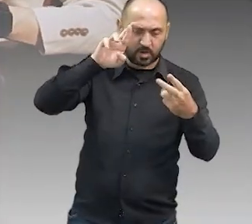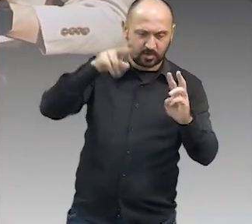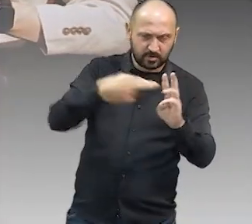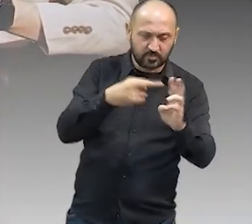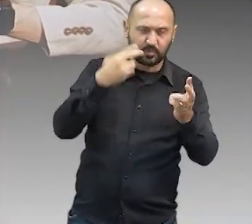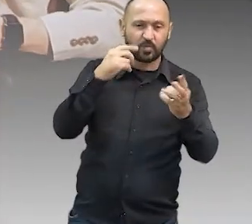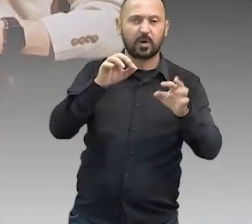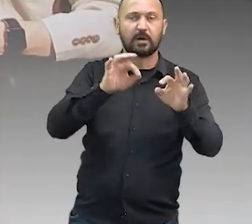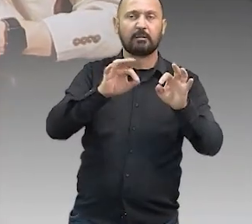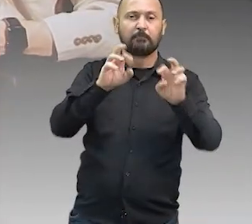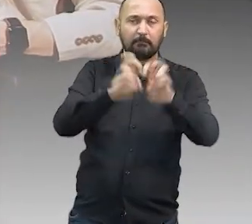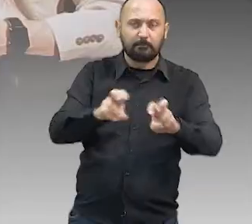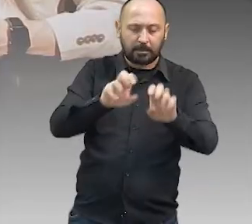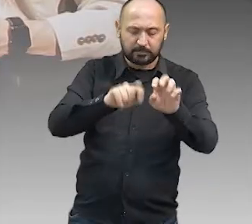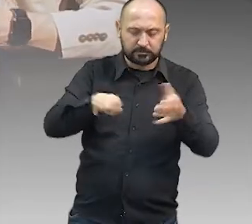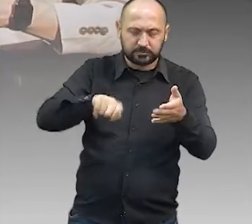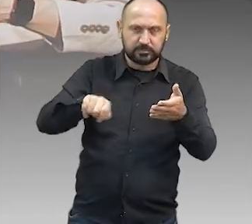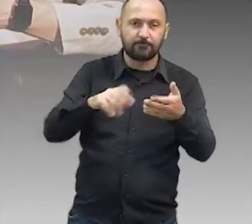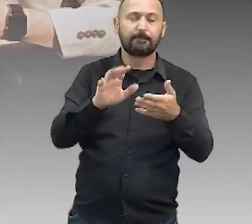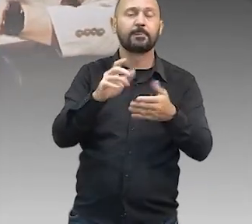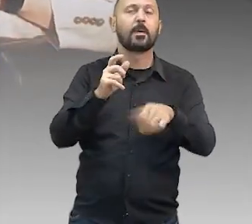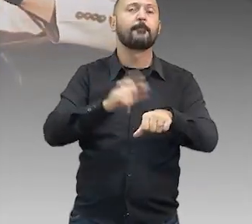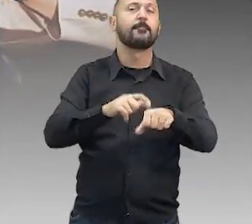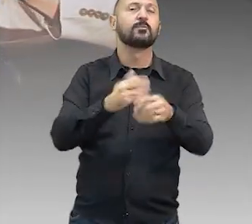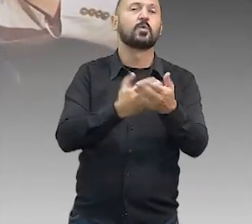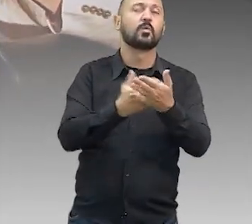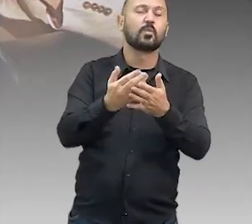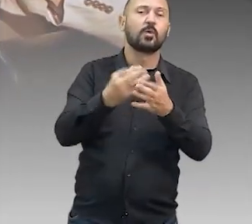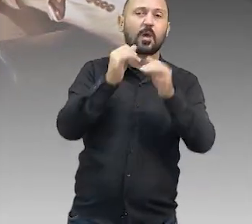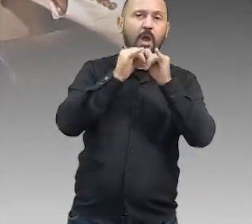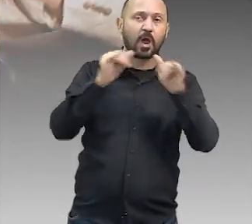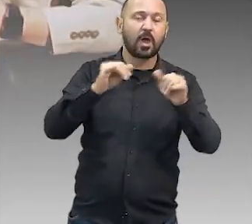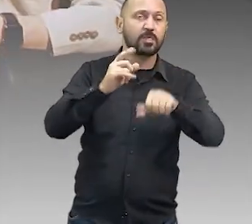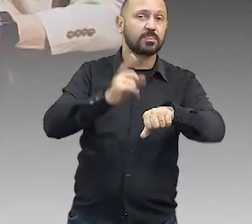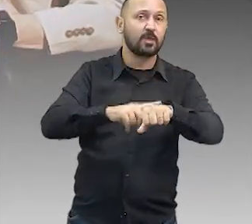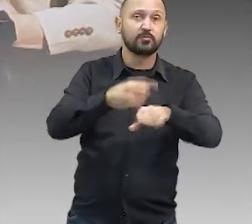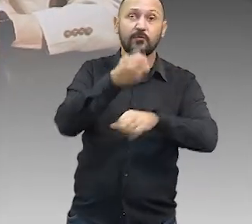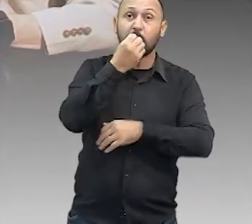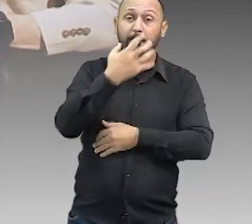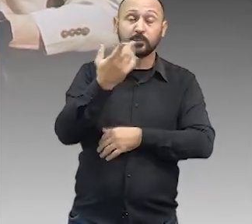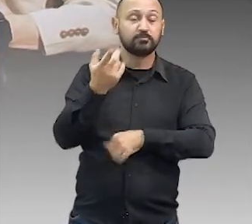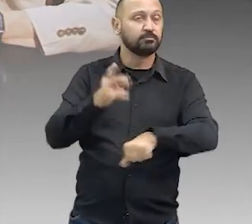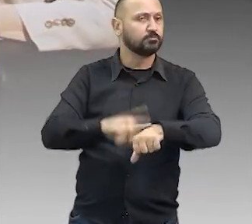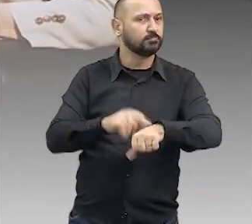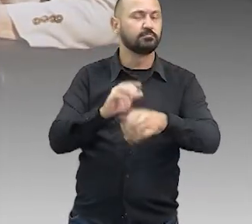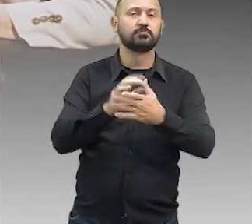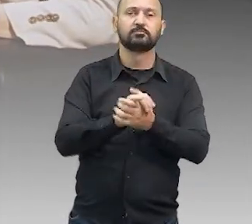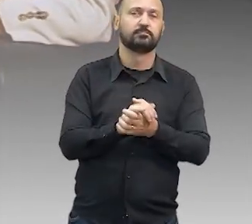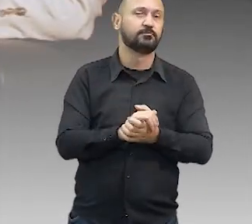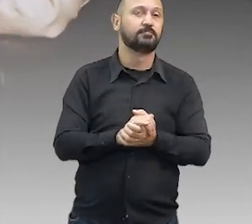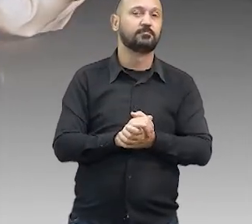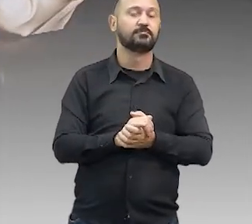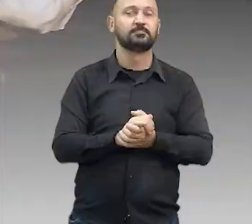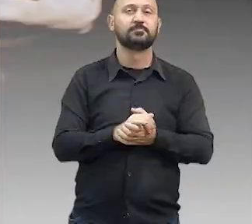teve uma repercussão muito boa, sabe, teve bastante acesso na página, assim, a